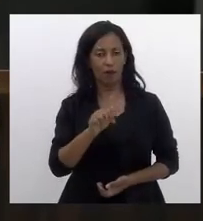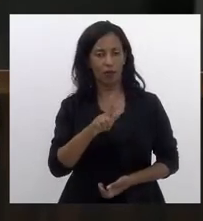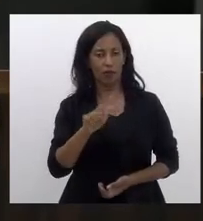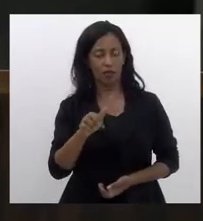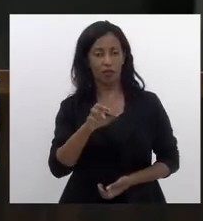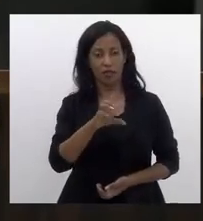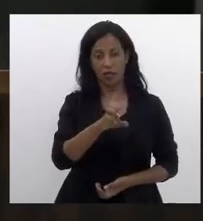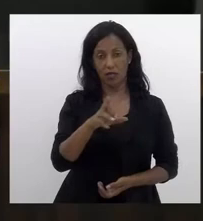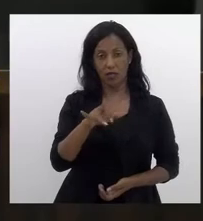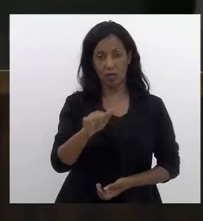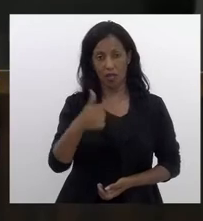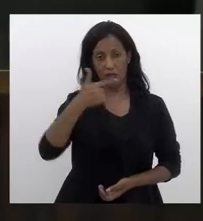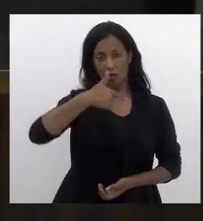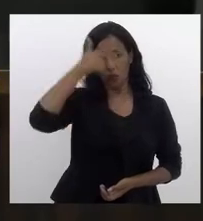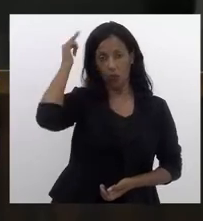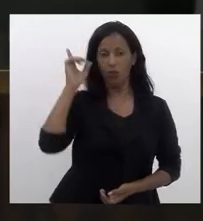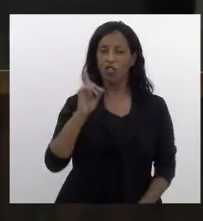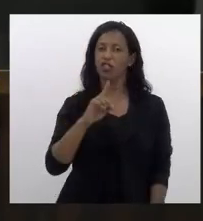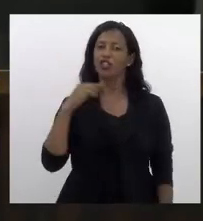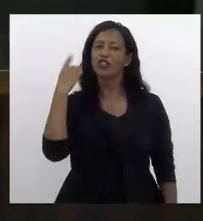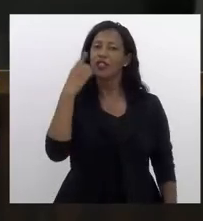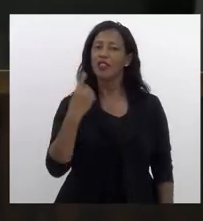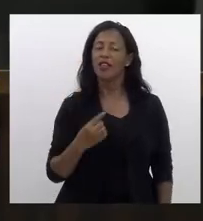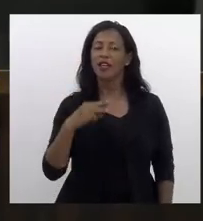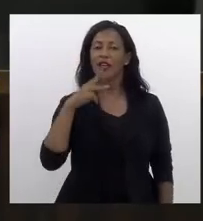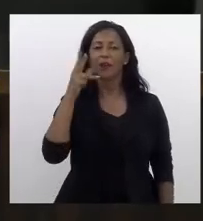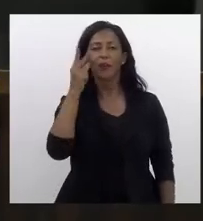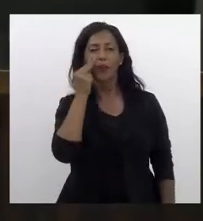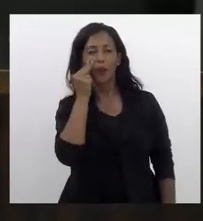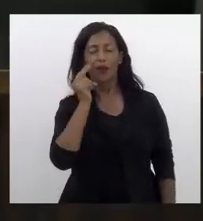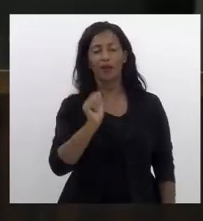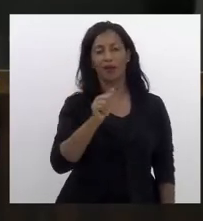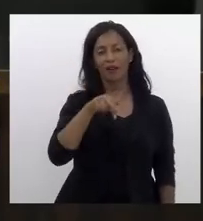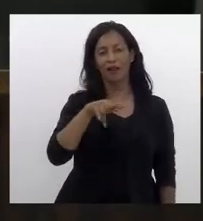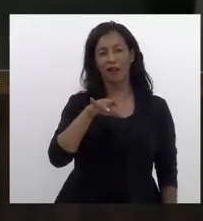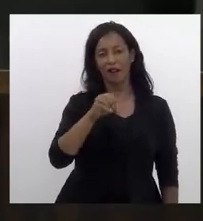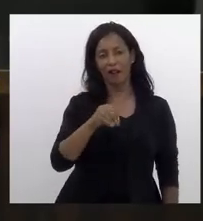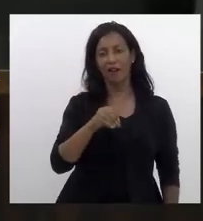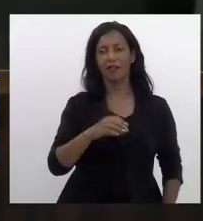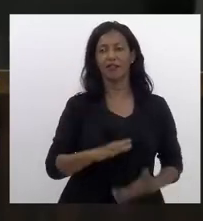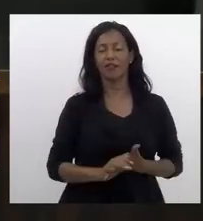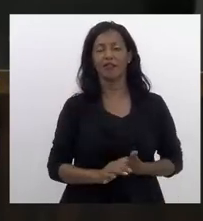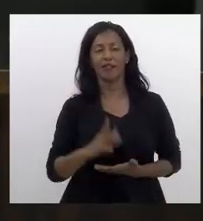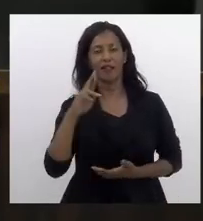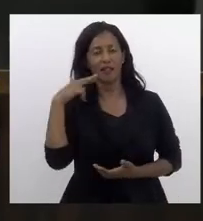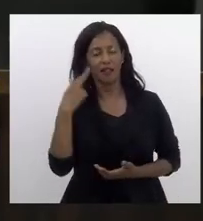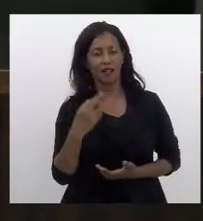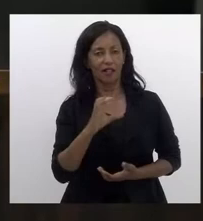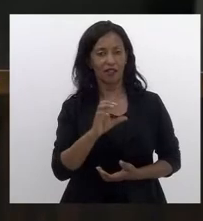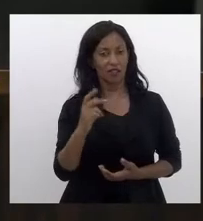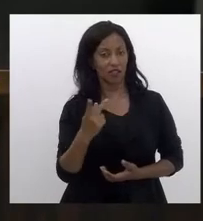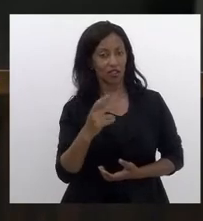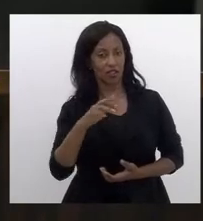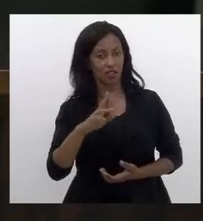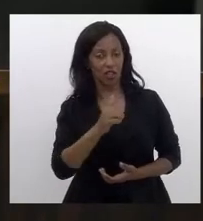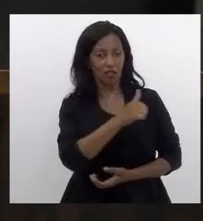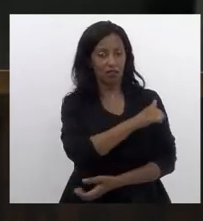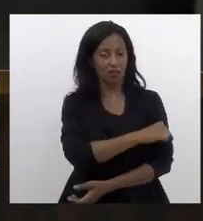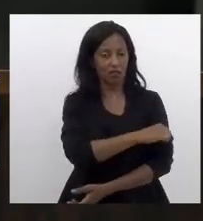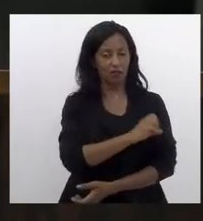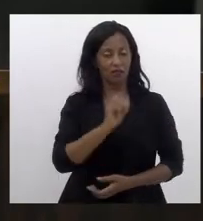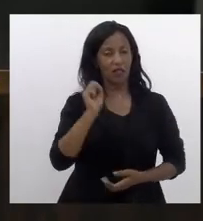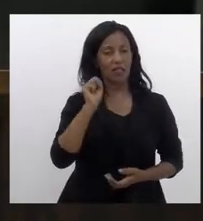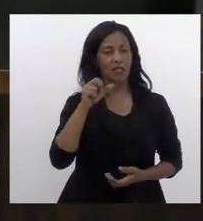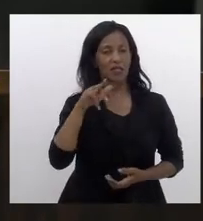Célia Jordão, Luiz Paulo, Dani Monteira, Lucinha, Mônica Francisco, Anderson Moraes, Daniel Lubrelon, Renata Souza, Charles Batista, Enfermeira Rejane,